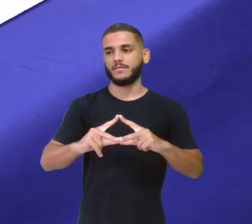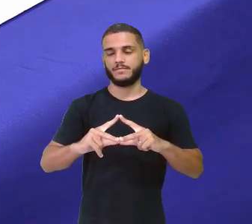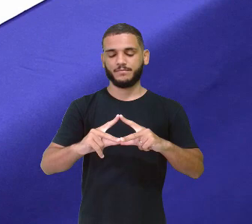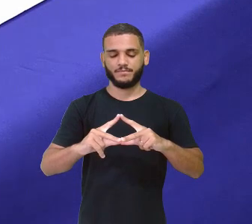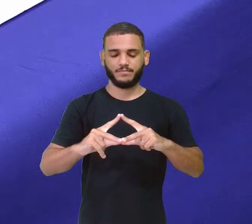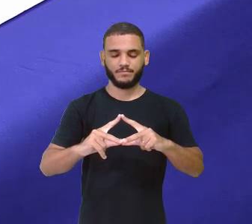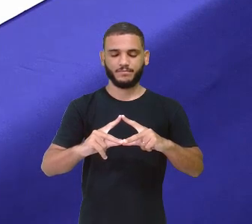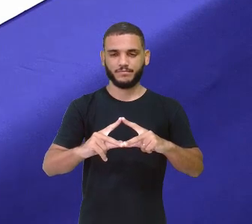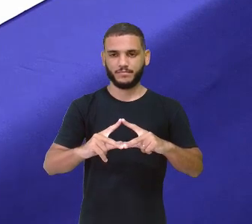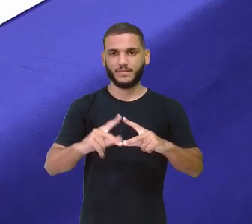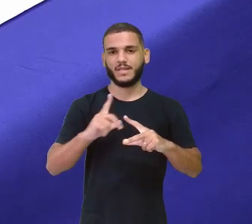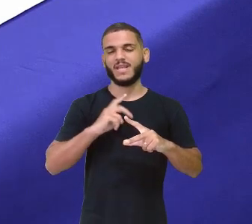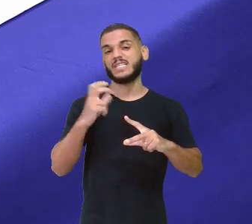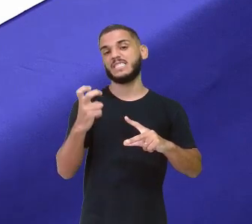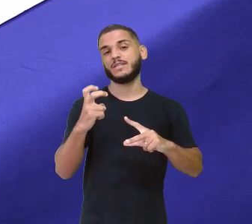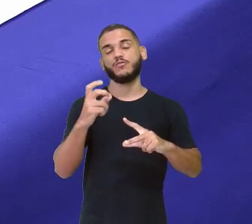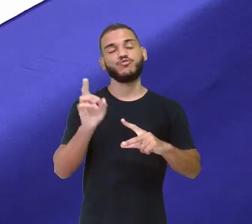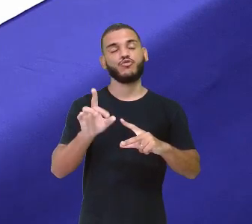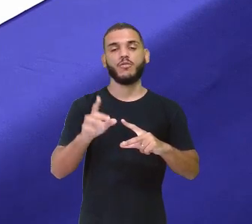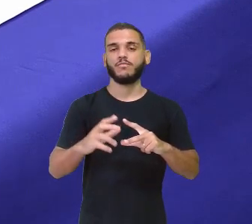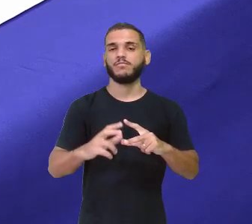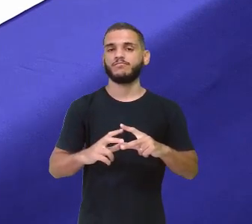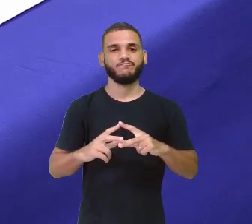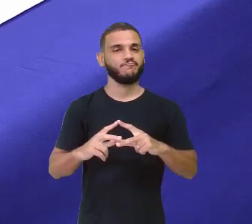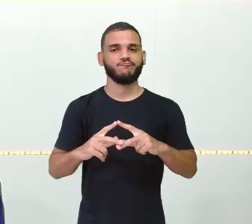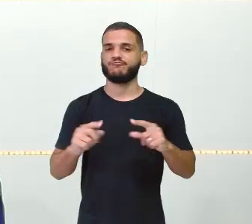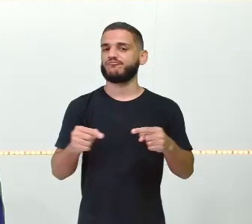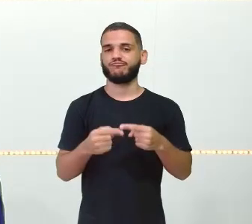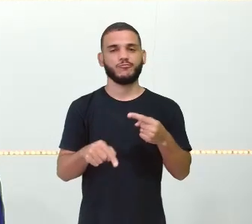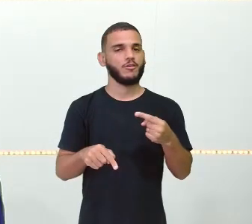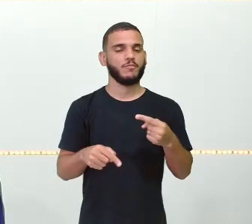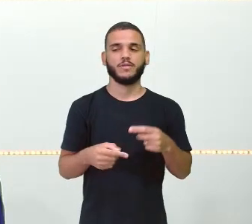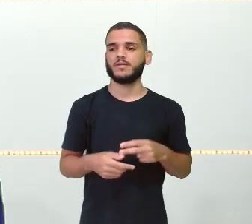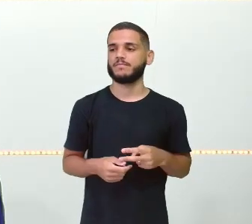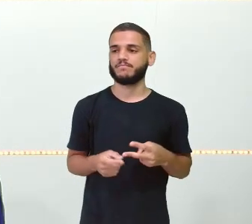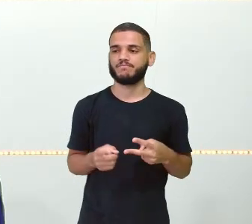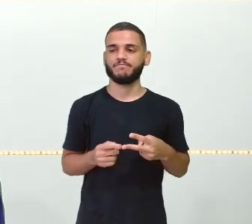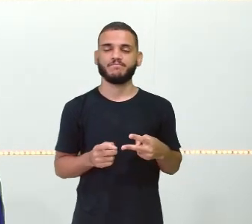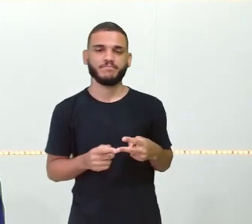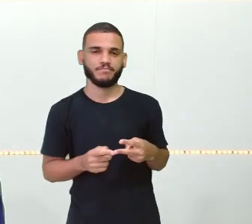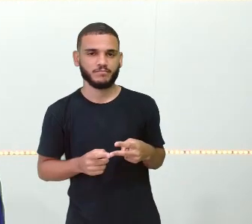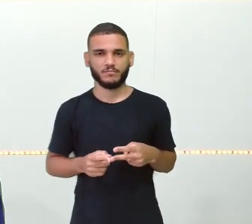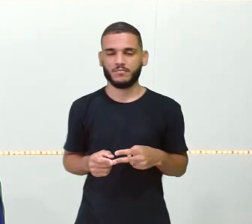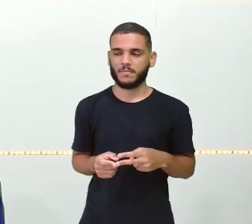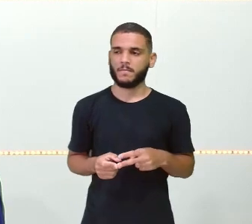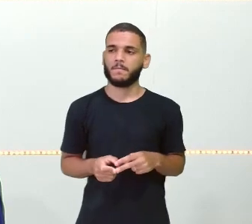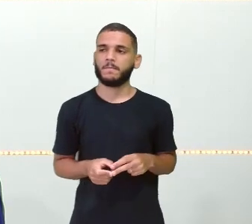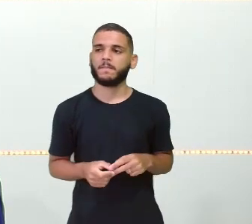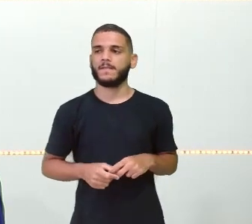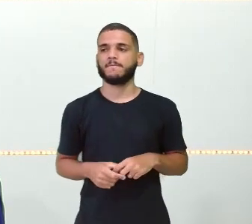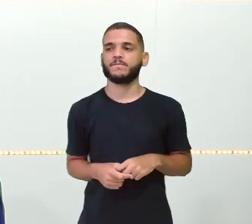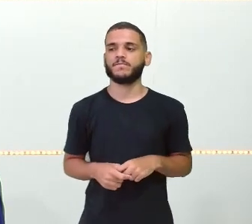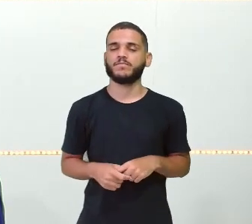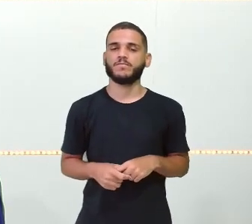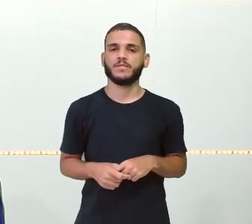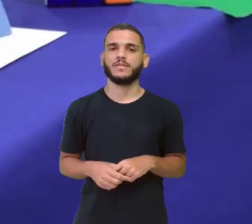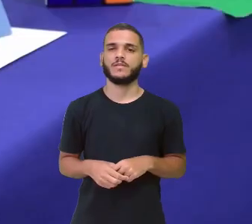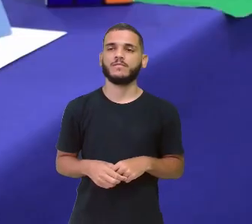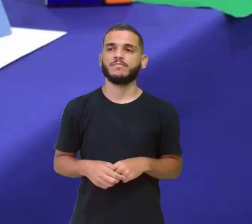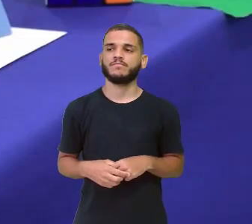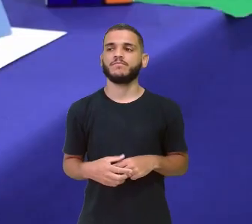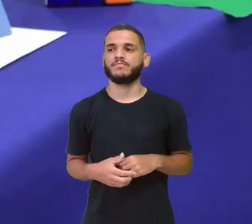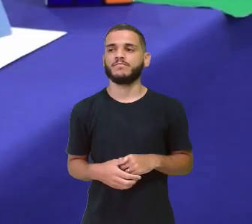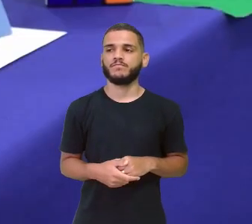2, 3, 4, 5. Então, não é a pirâmide. Se eu pegar esse outro